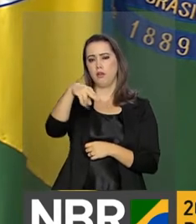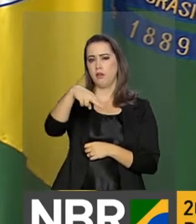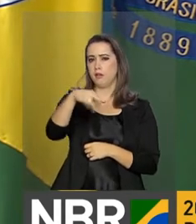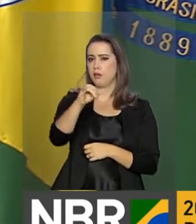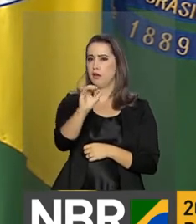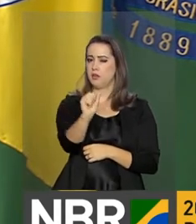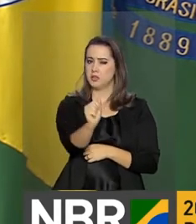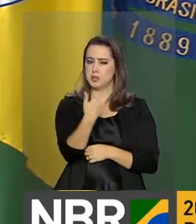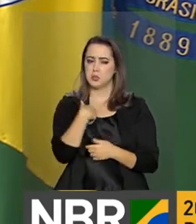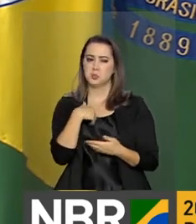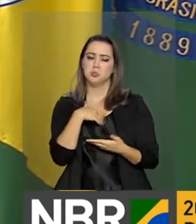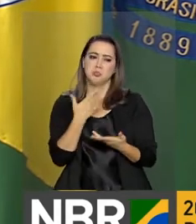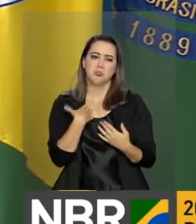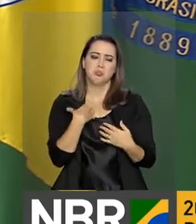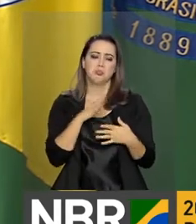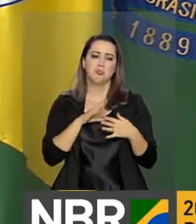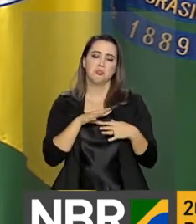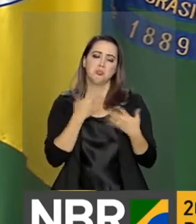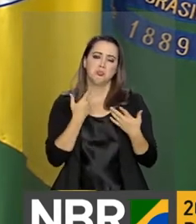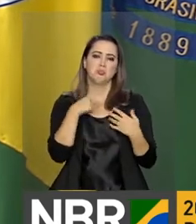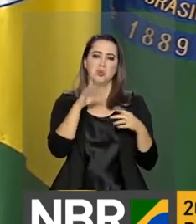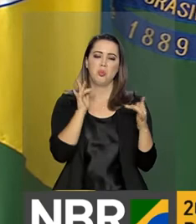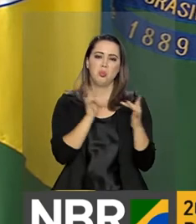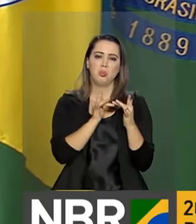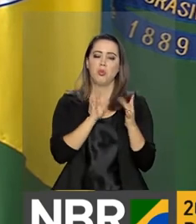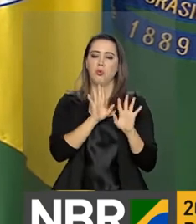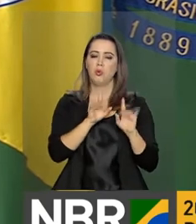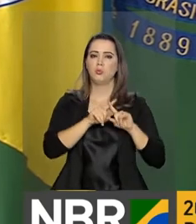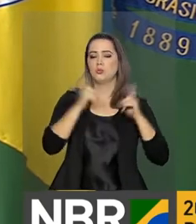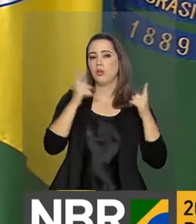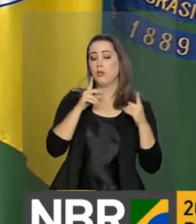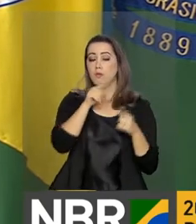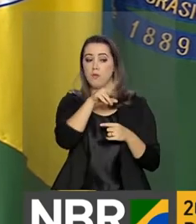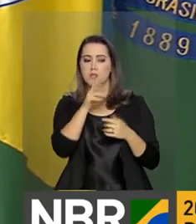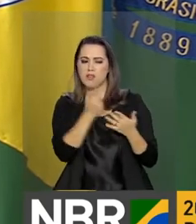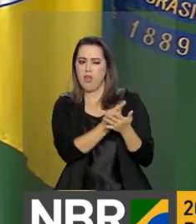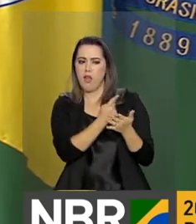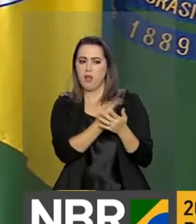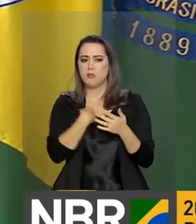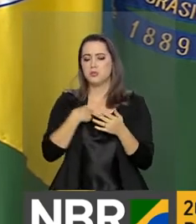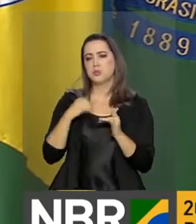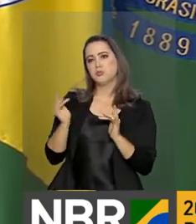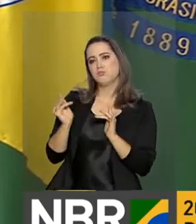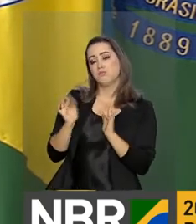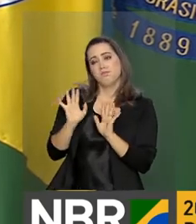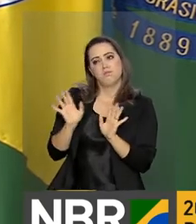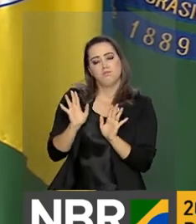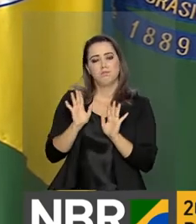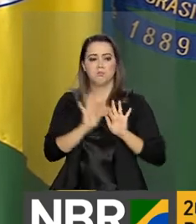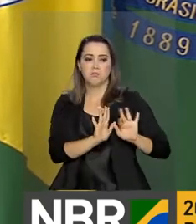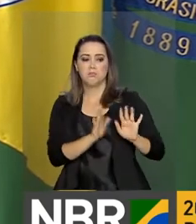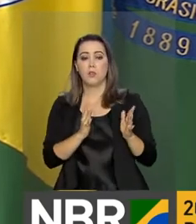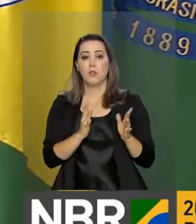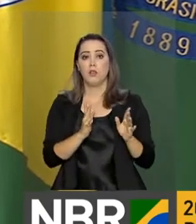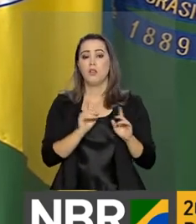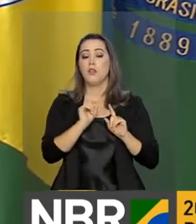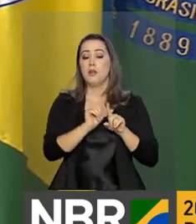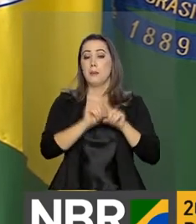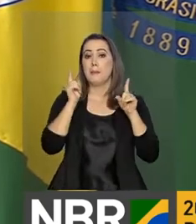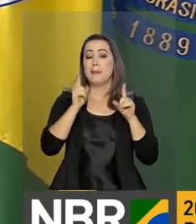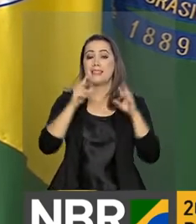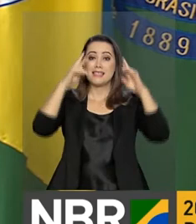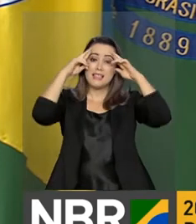né? Se eu tolero você, é porque você está errado, mas eu admito, eu tolero. A palavra respeito, não. A palavra respeito que